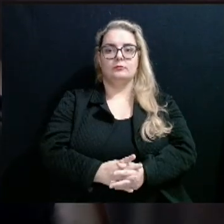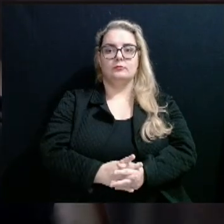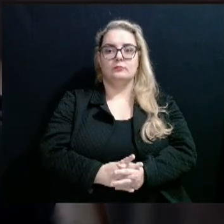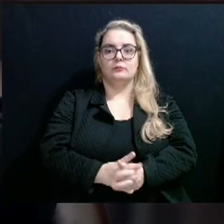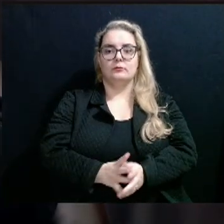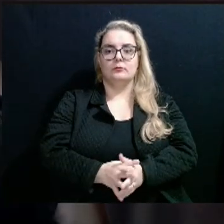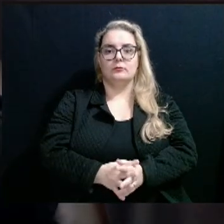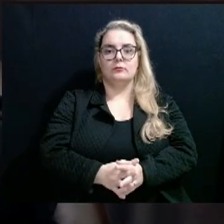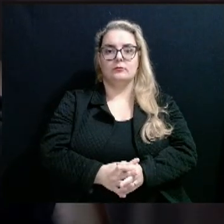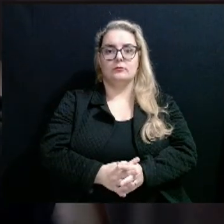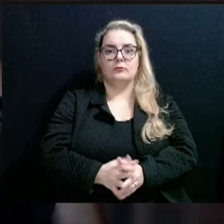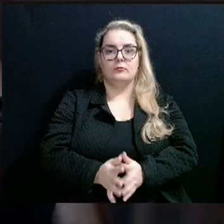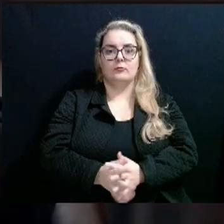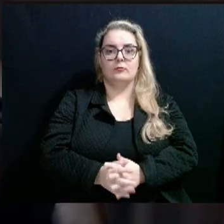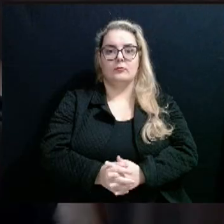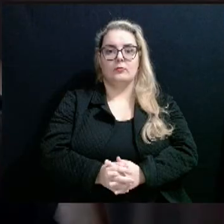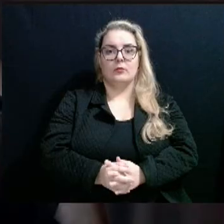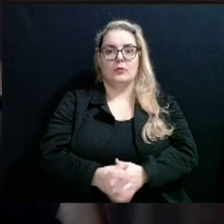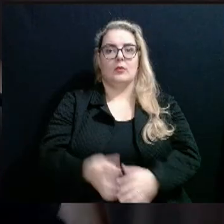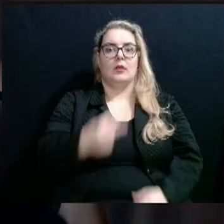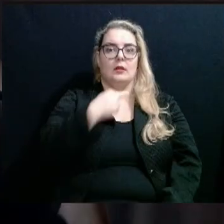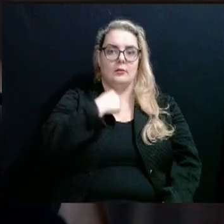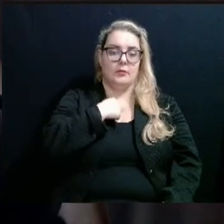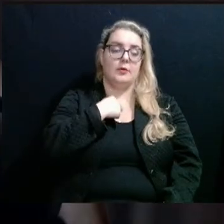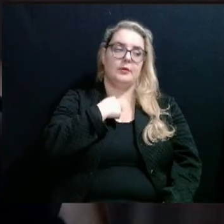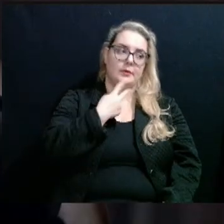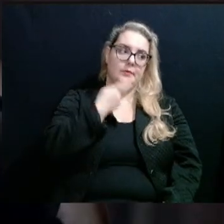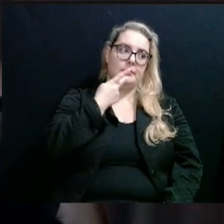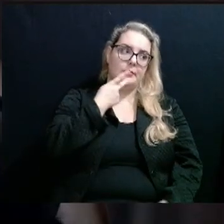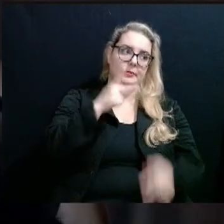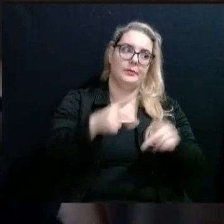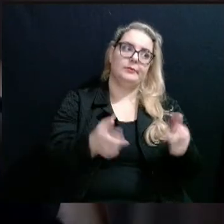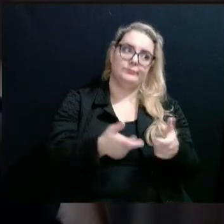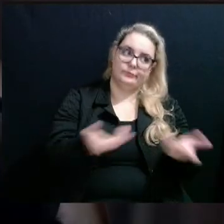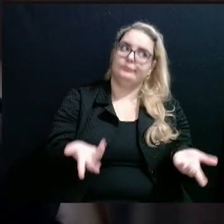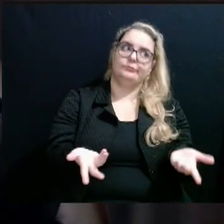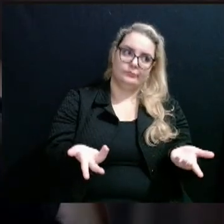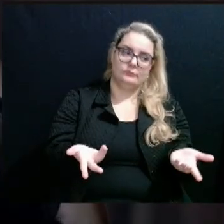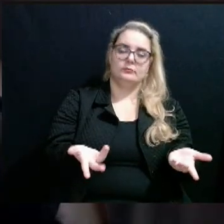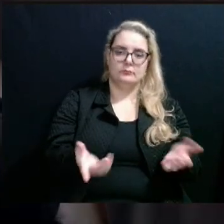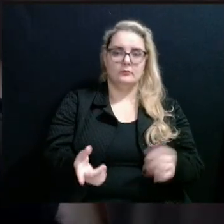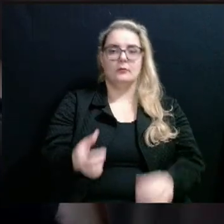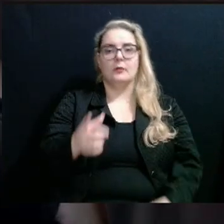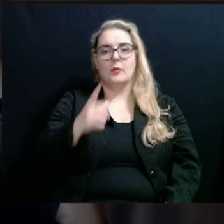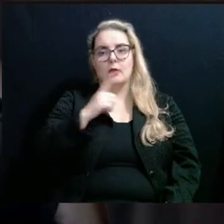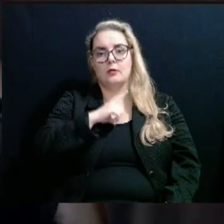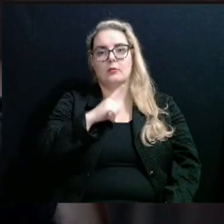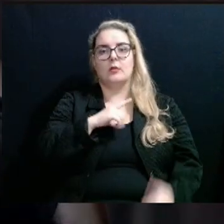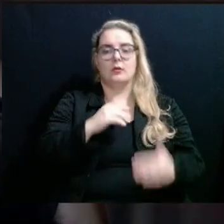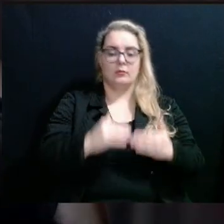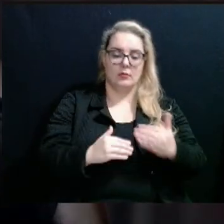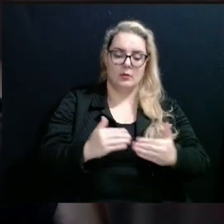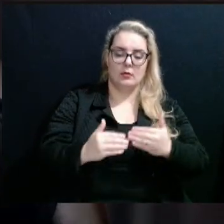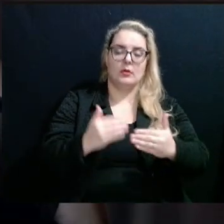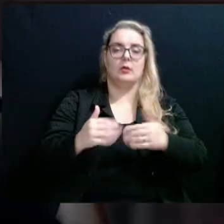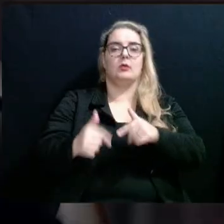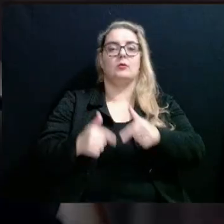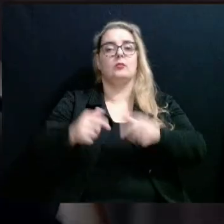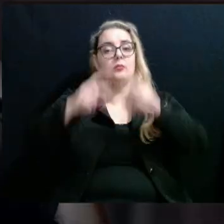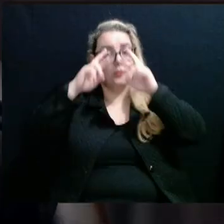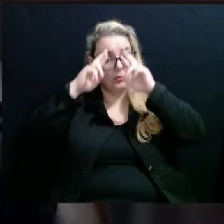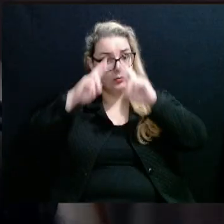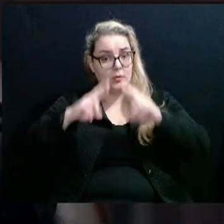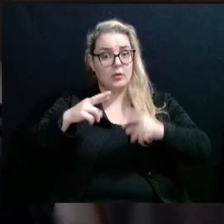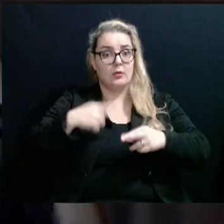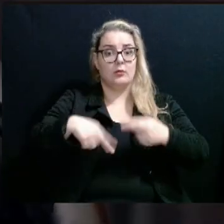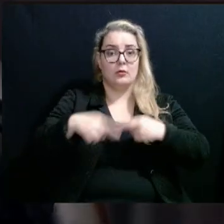falar que é uma população minoritária no Brasil, mas Exato, mas existe e vem existe. evoluindo todo o trabalho, todo o respeito em relação às pessoas